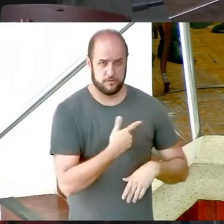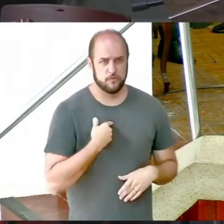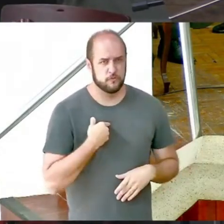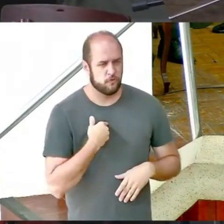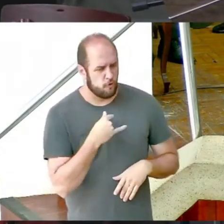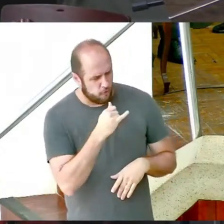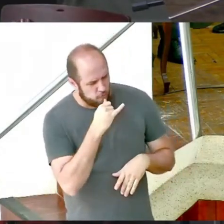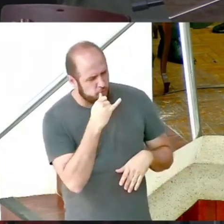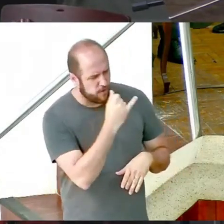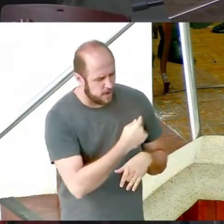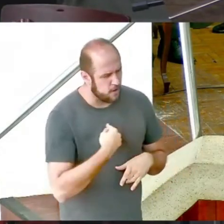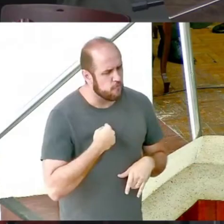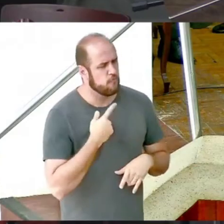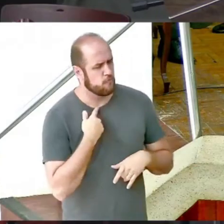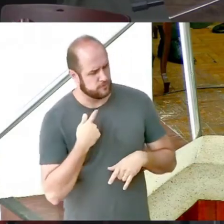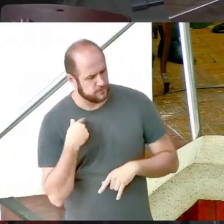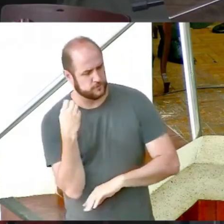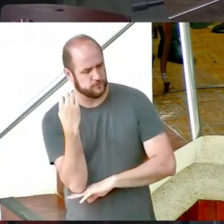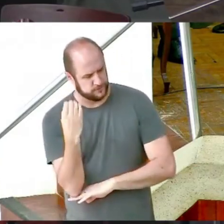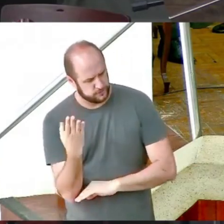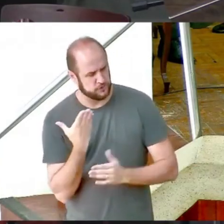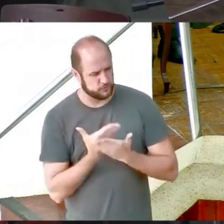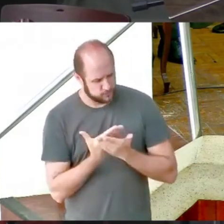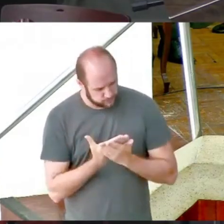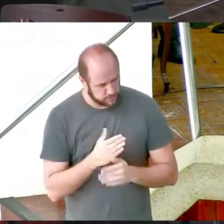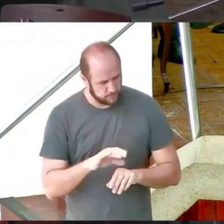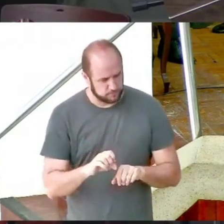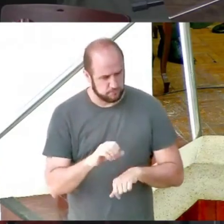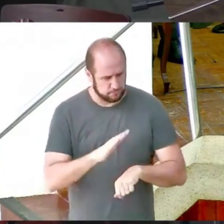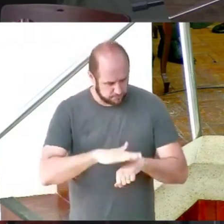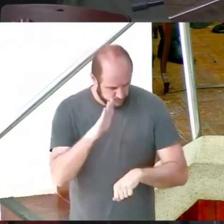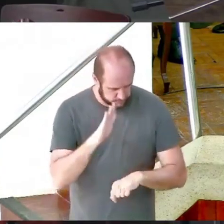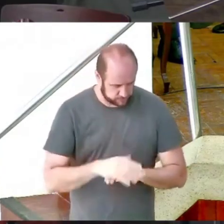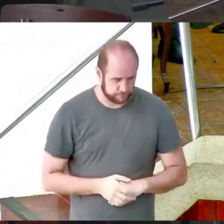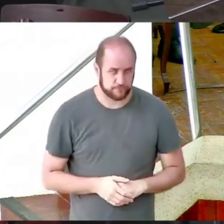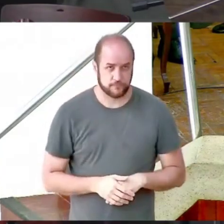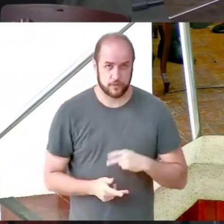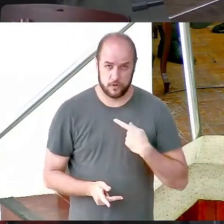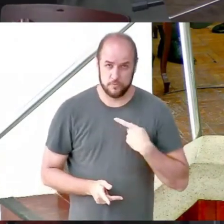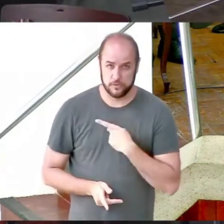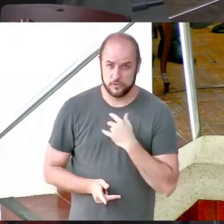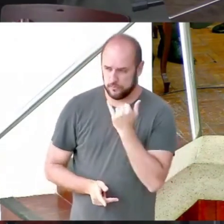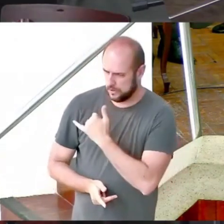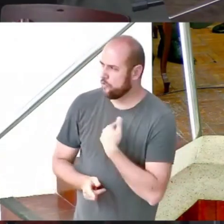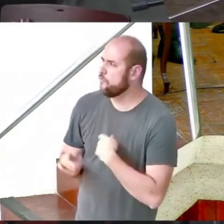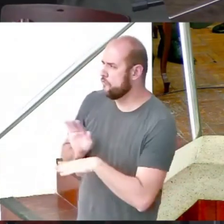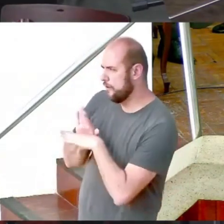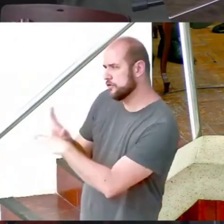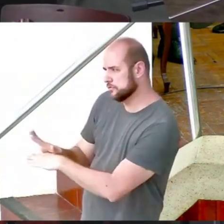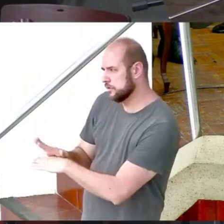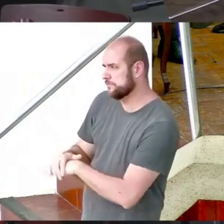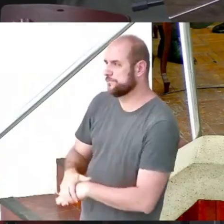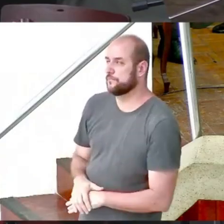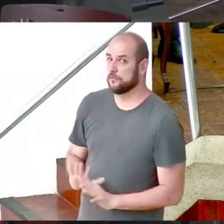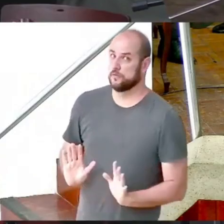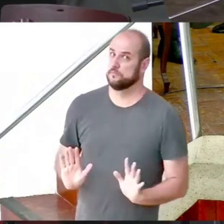compartilhei com ele este plano. E aí ele disse: eu vou te ajudar.